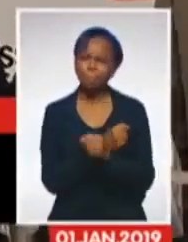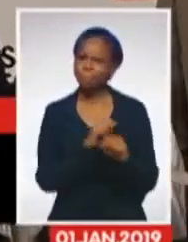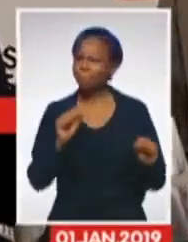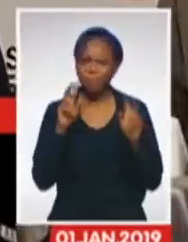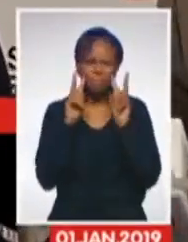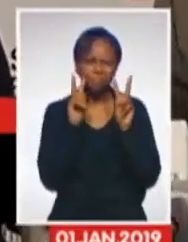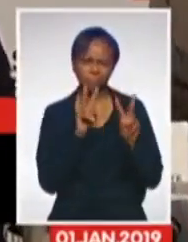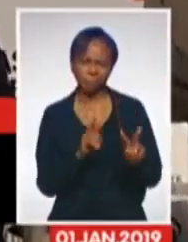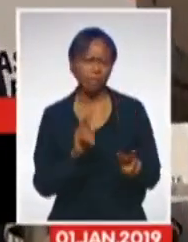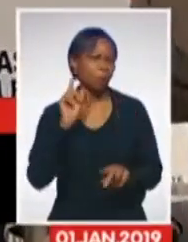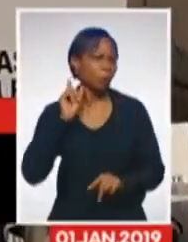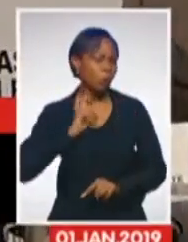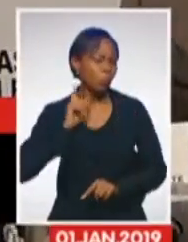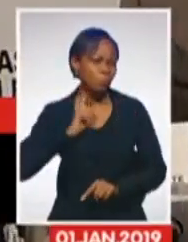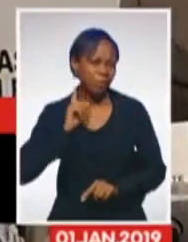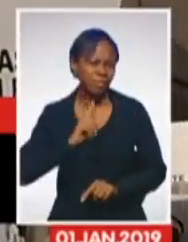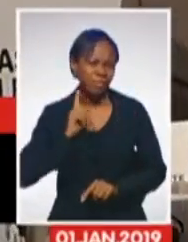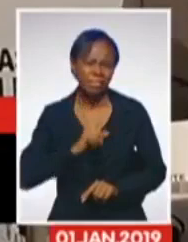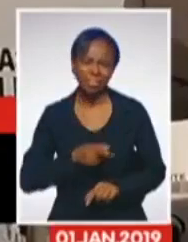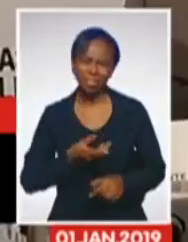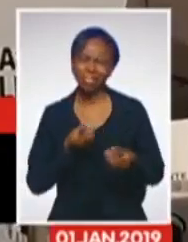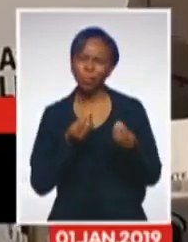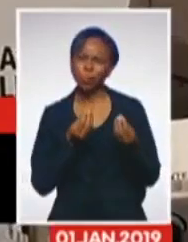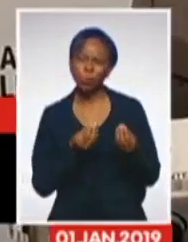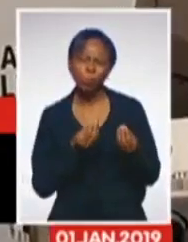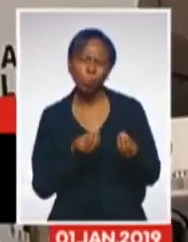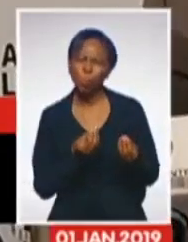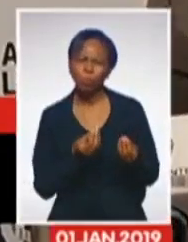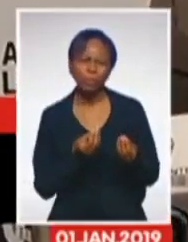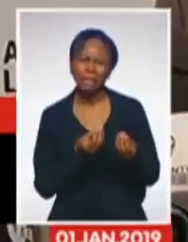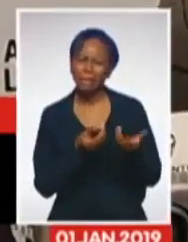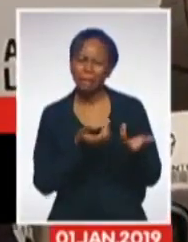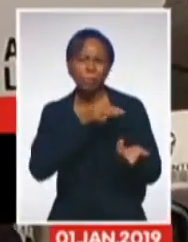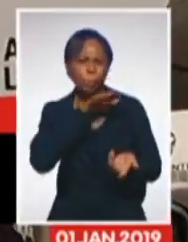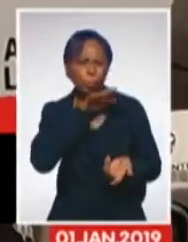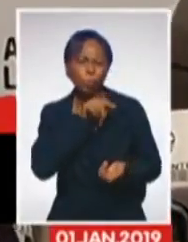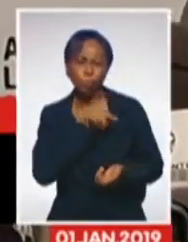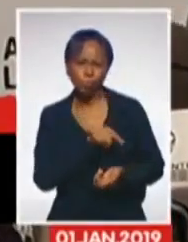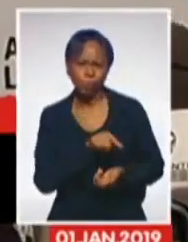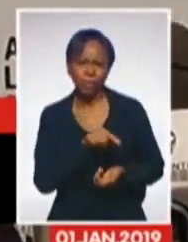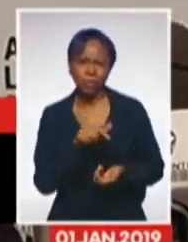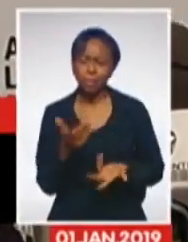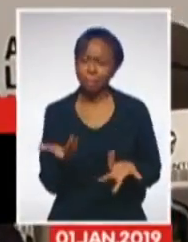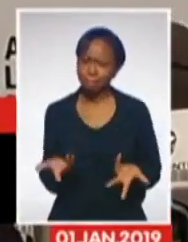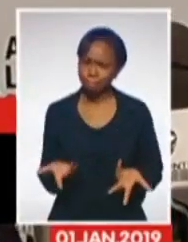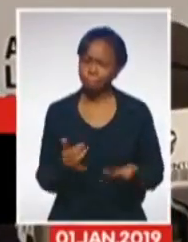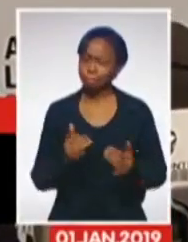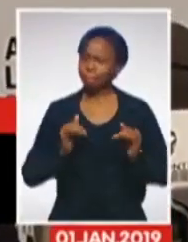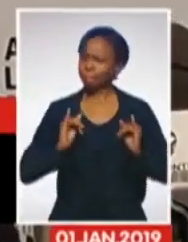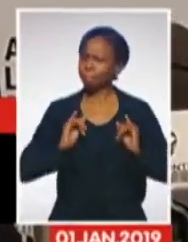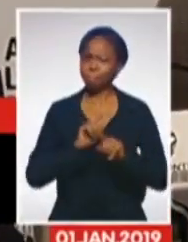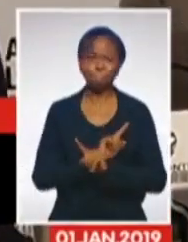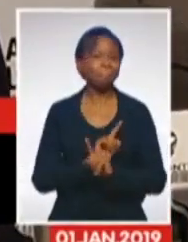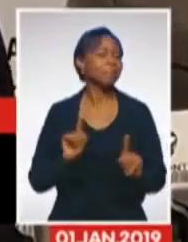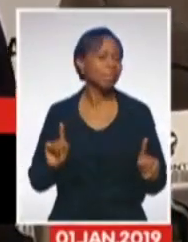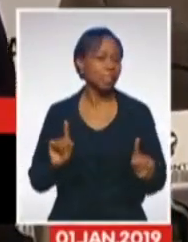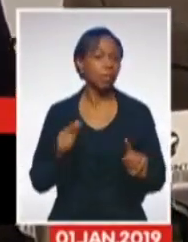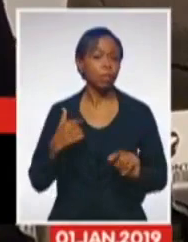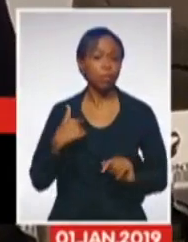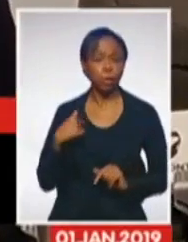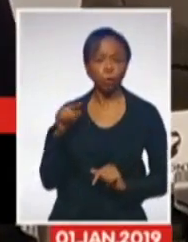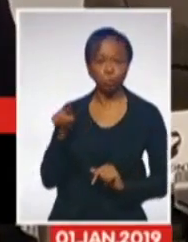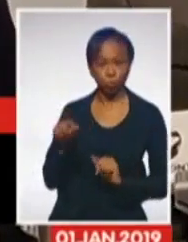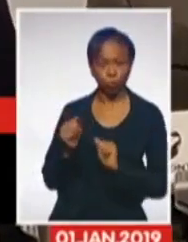em que está e não fazer nada para melhorá-lo. Eu e o Paulo aceitamos o